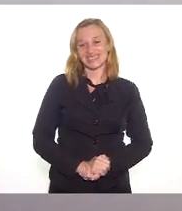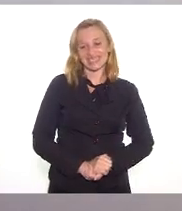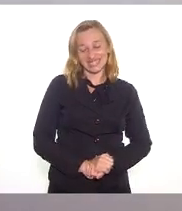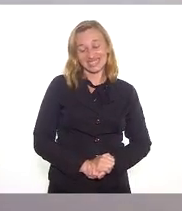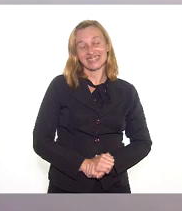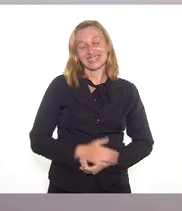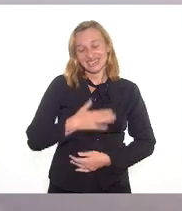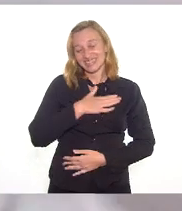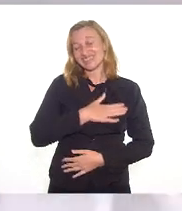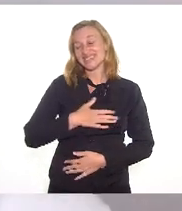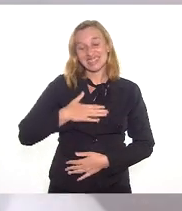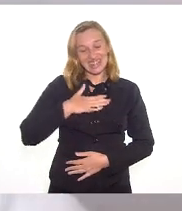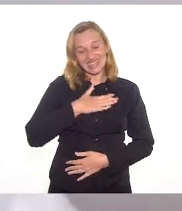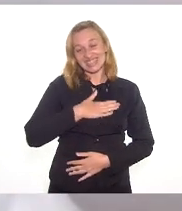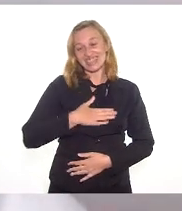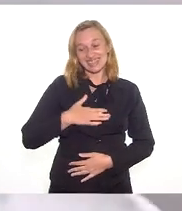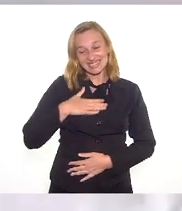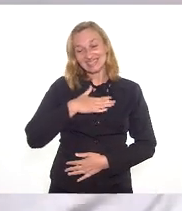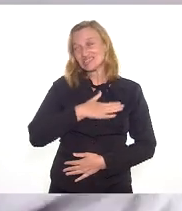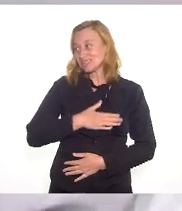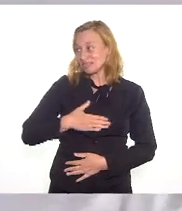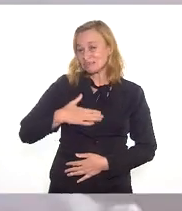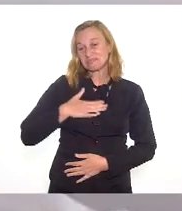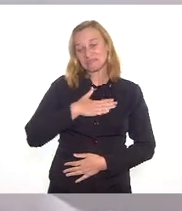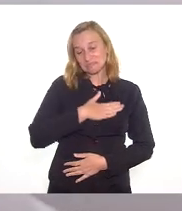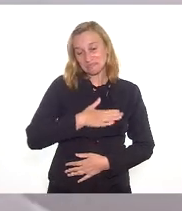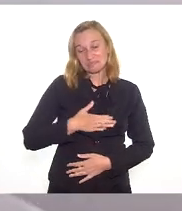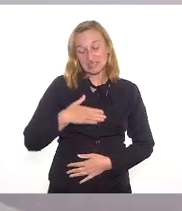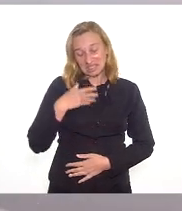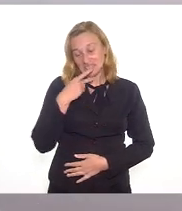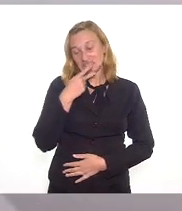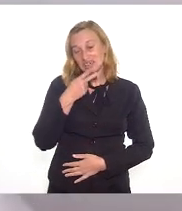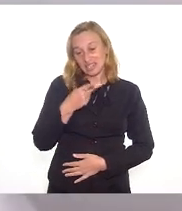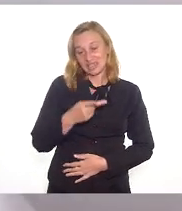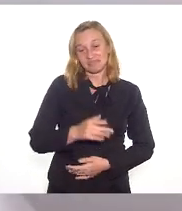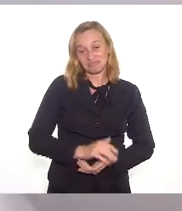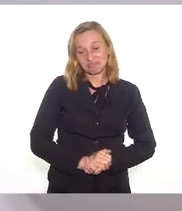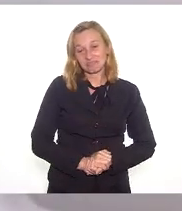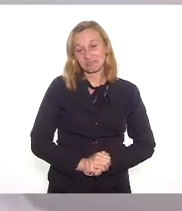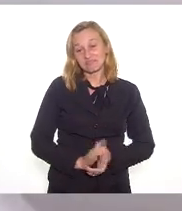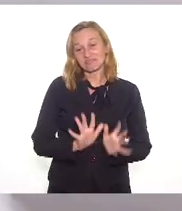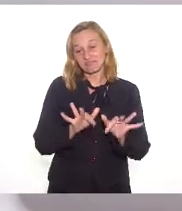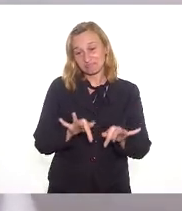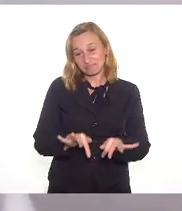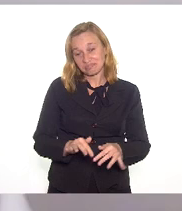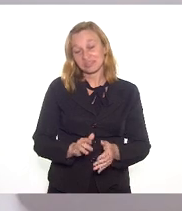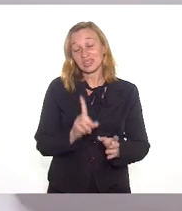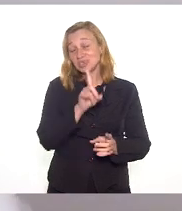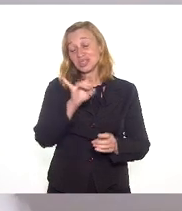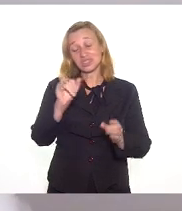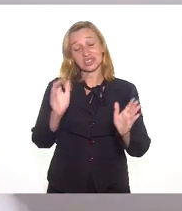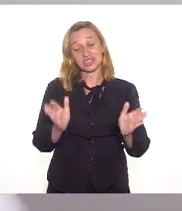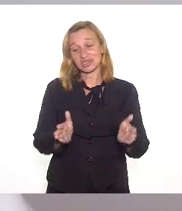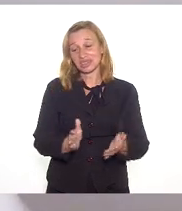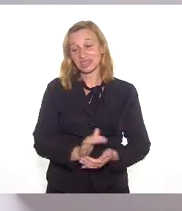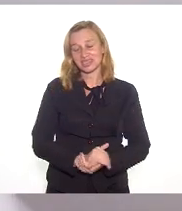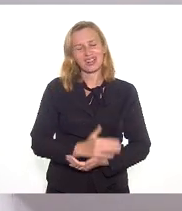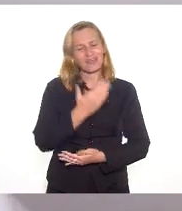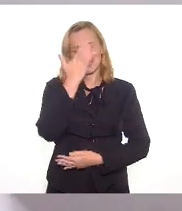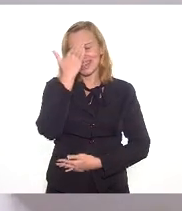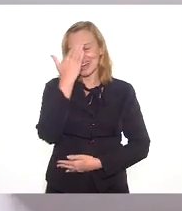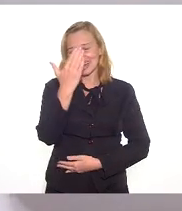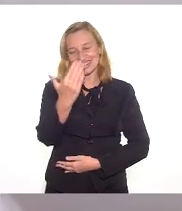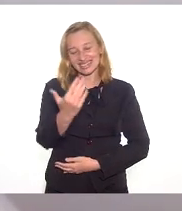eu gostaria de prestar no expediente final do dia de hoje. Muito